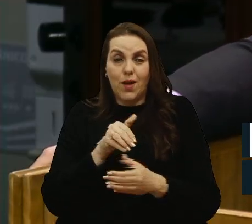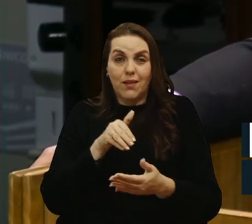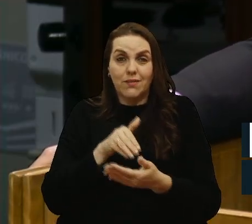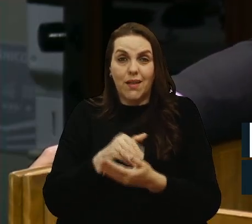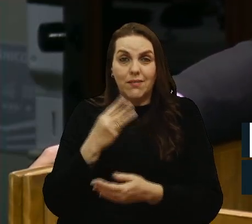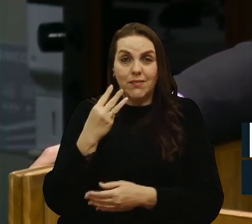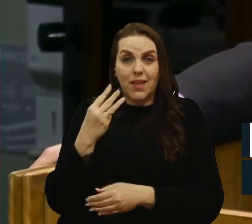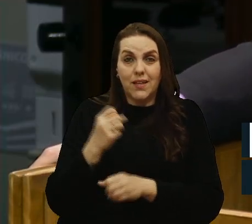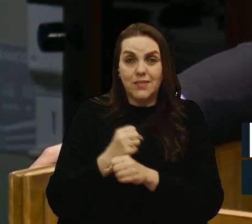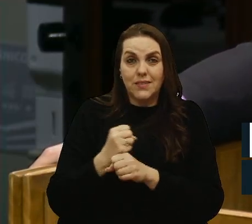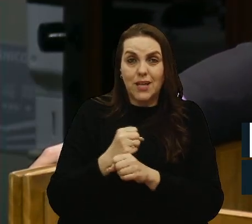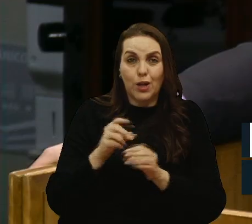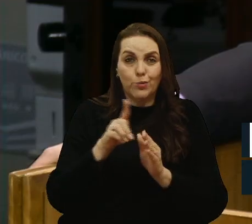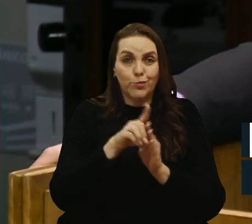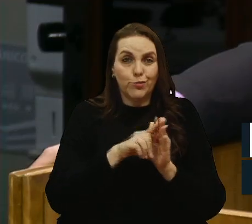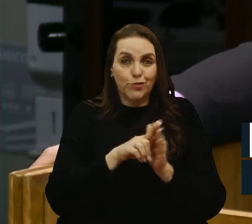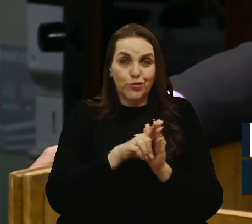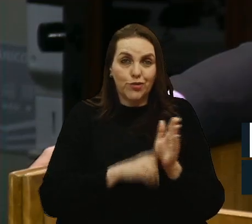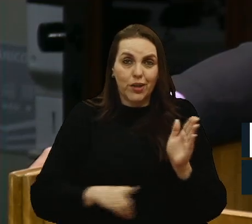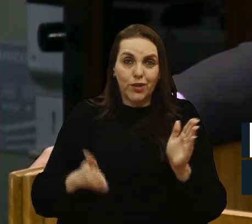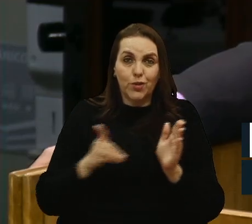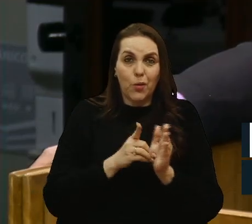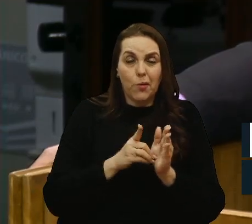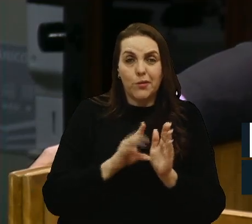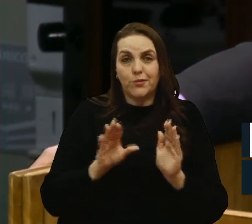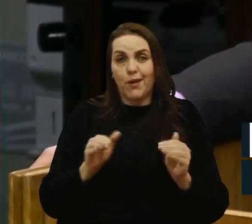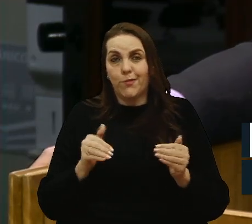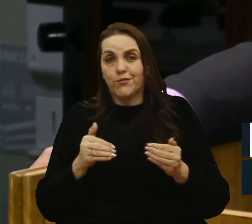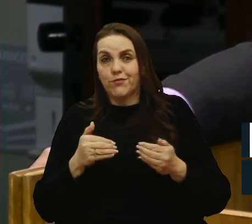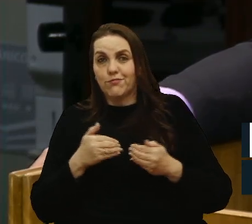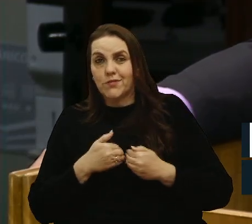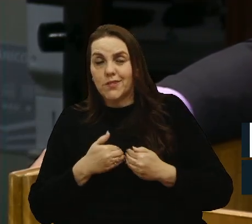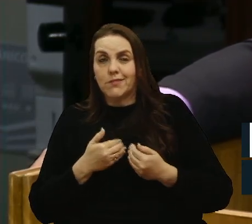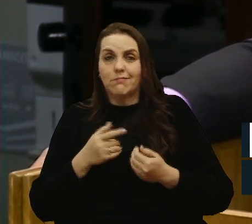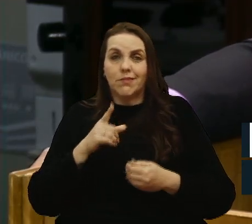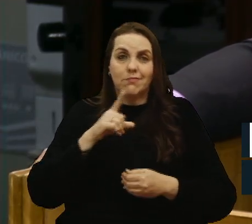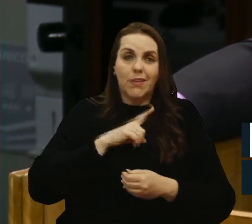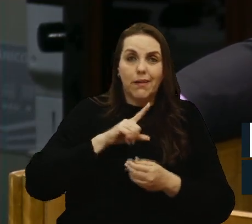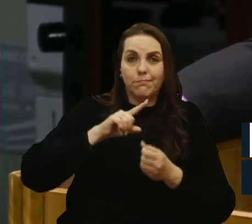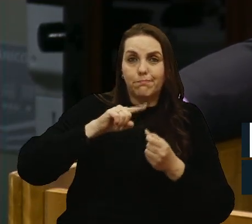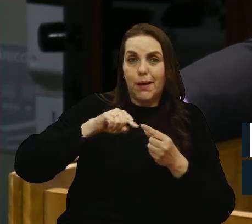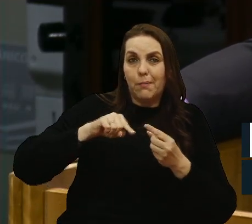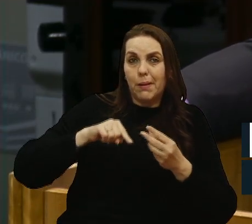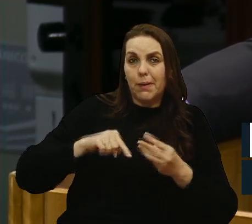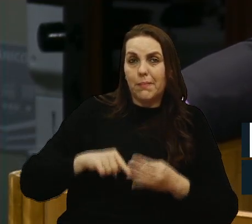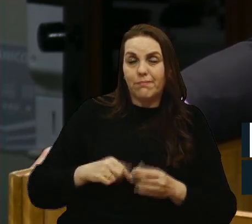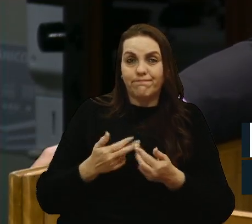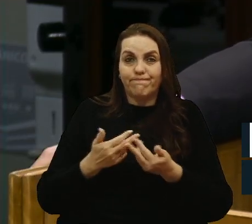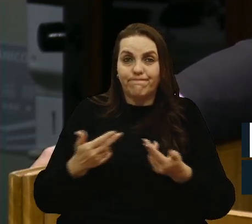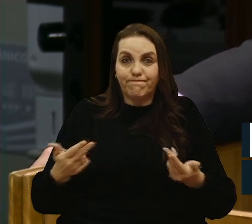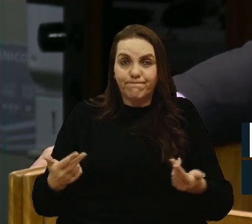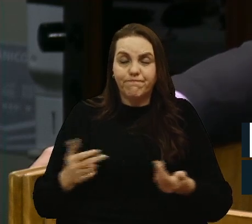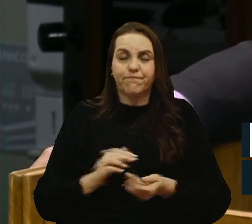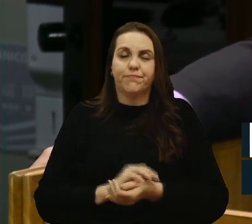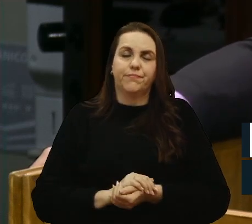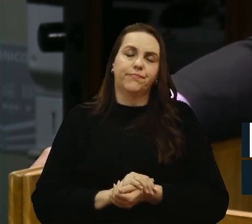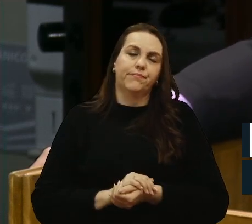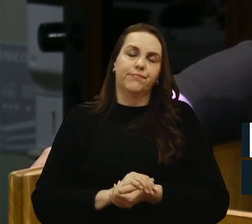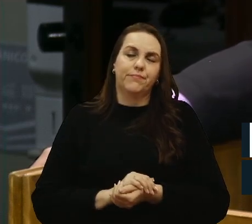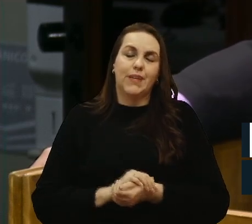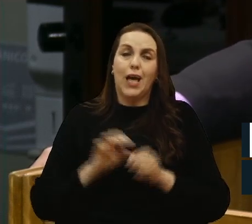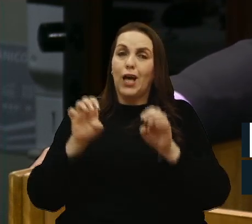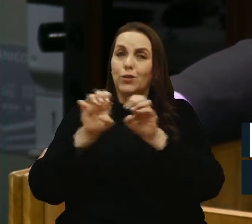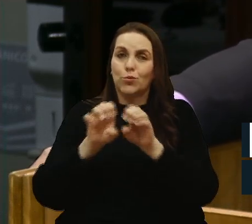anos um diagnóstico, se ela é autista ou se ela tem alguma outra situação. A